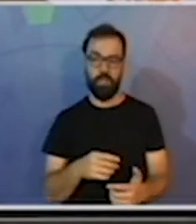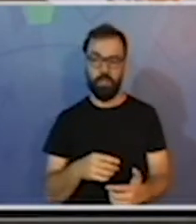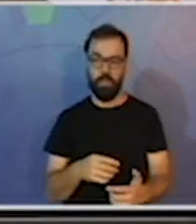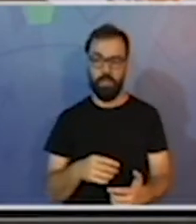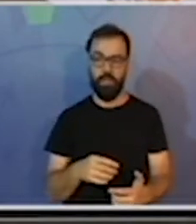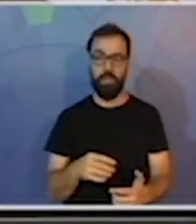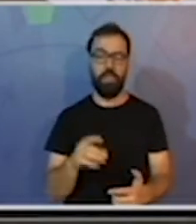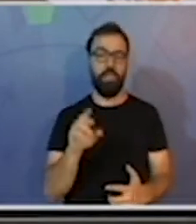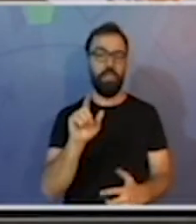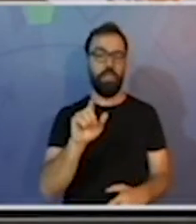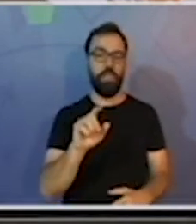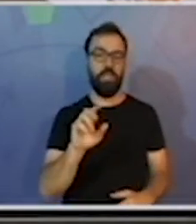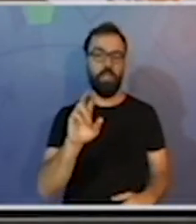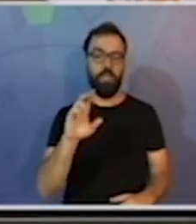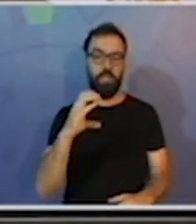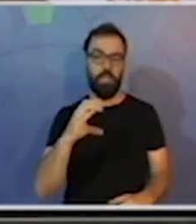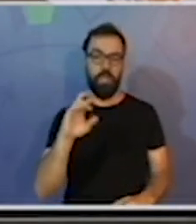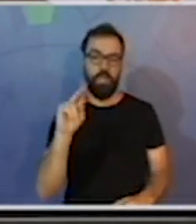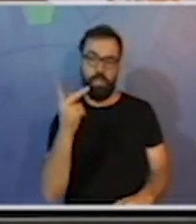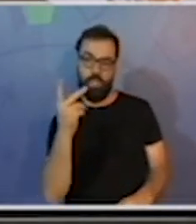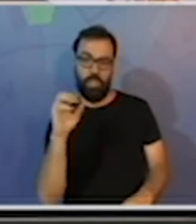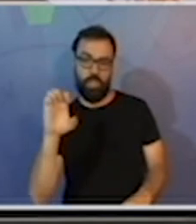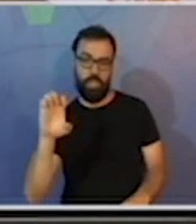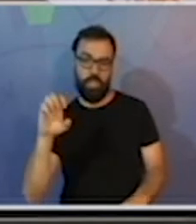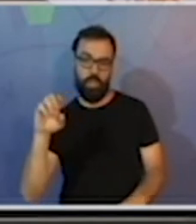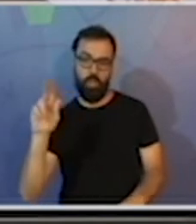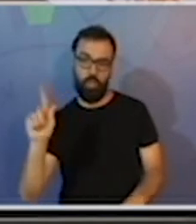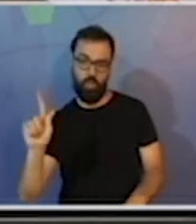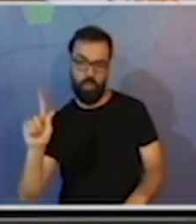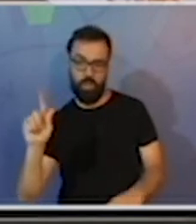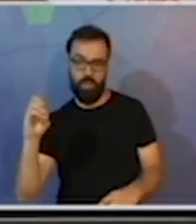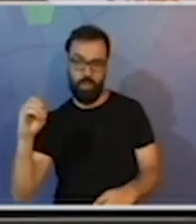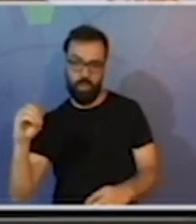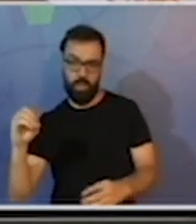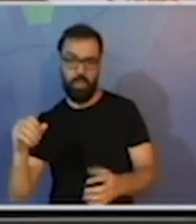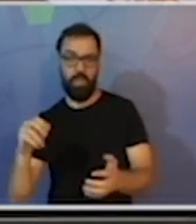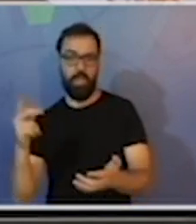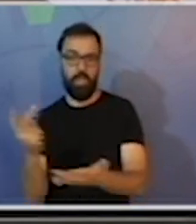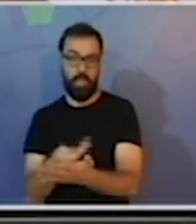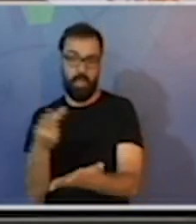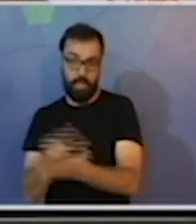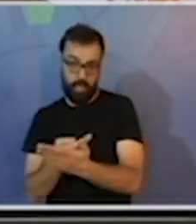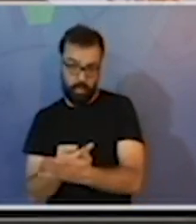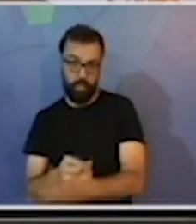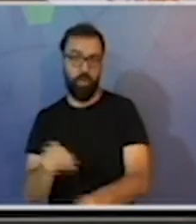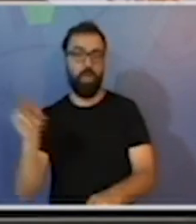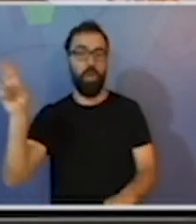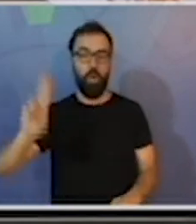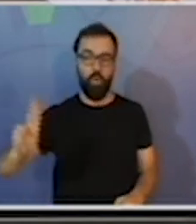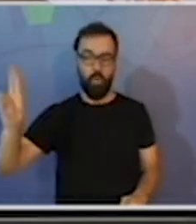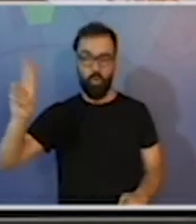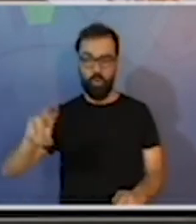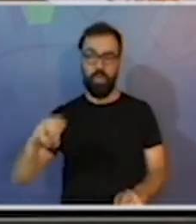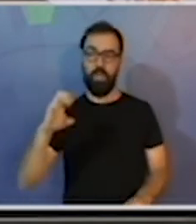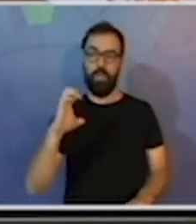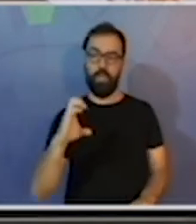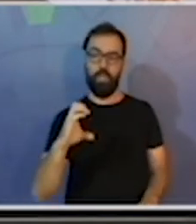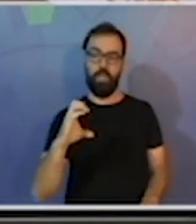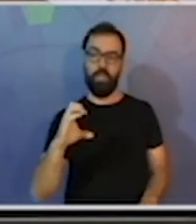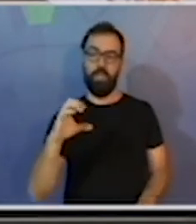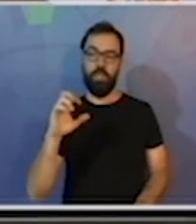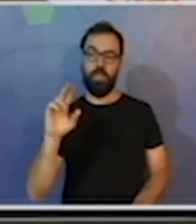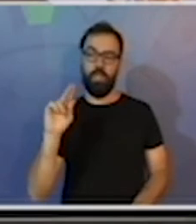haviam chegado Então não é eu tinha chego e eles não é eles haviam chego não